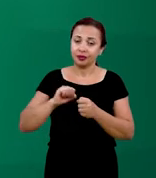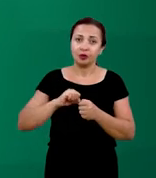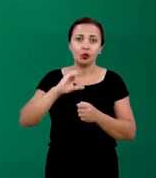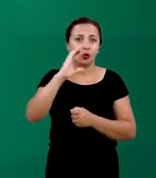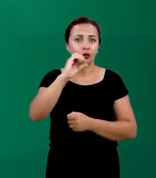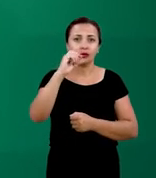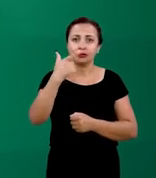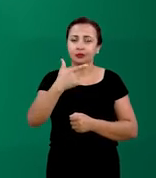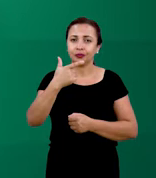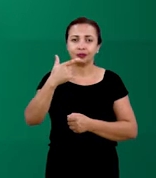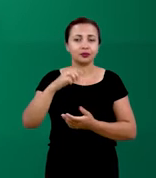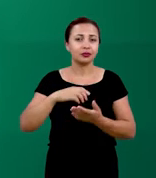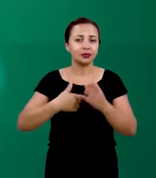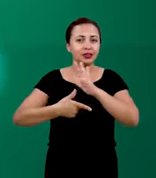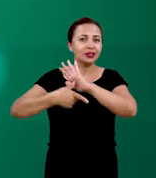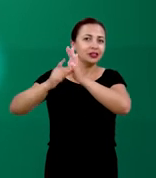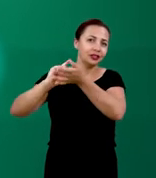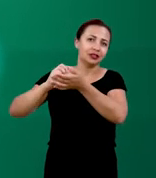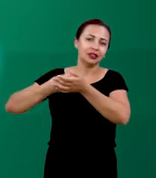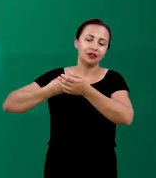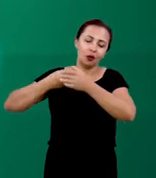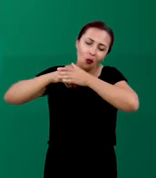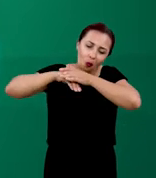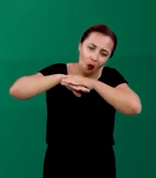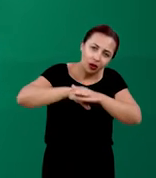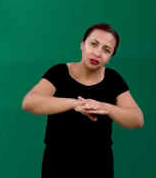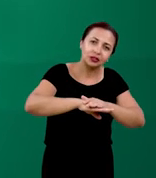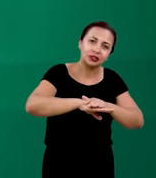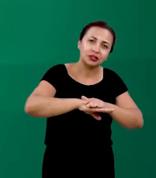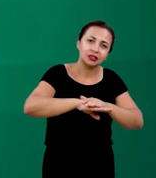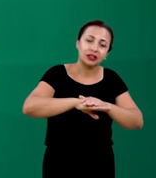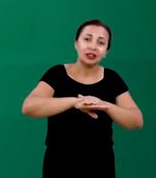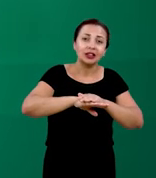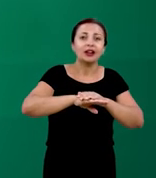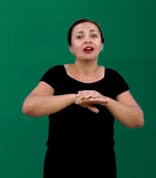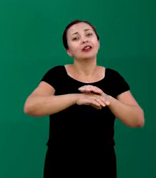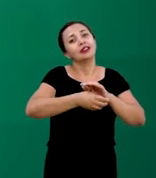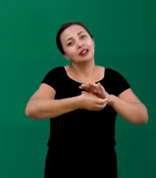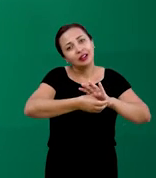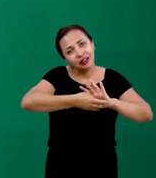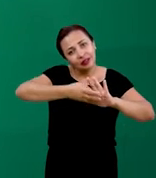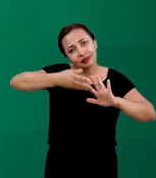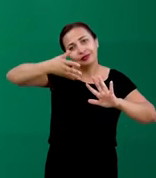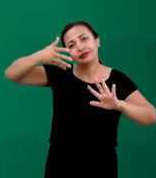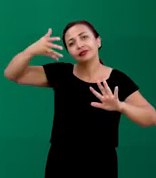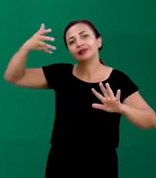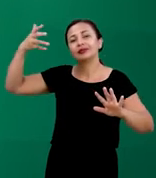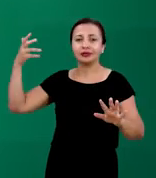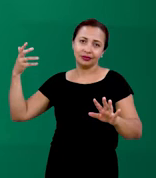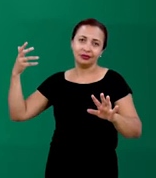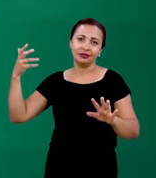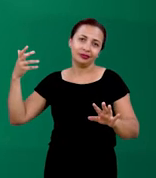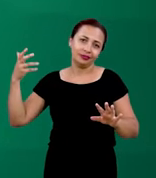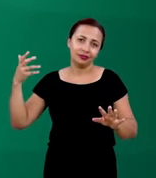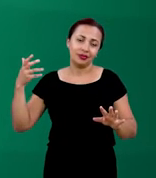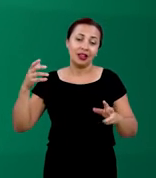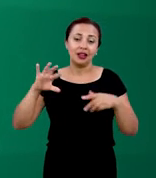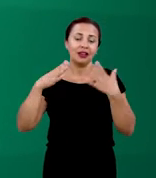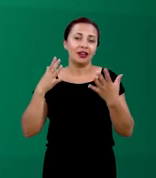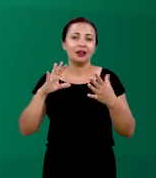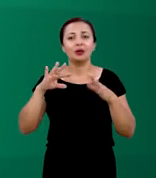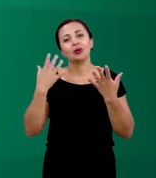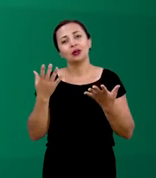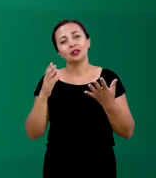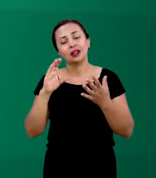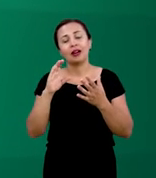que aquele carbono que antes estava guardadinho ali, ele entre novamente em contato com o oxigênio da atmosfera. E